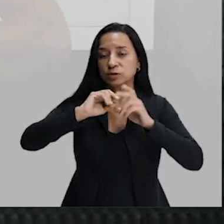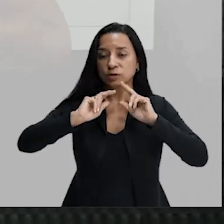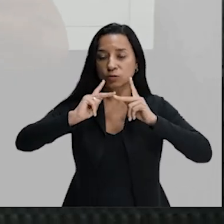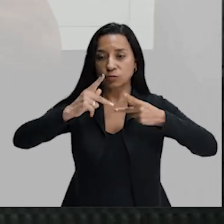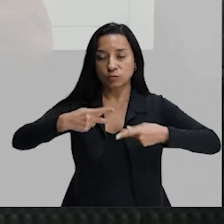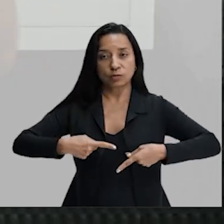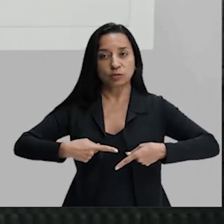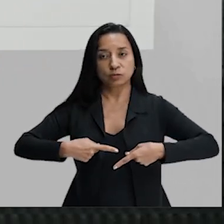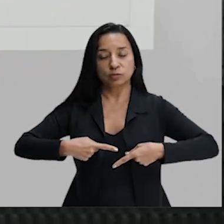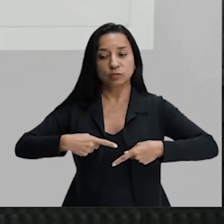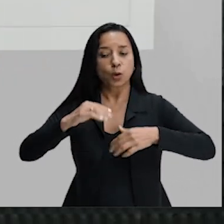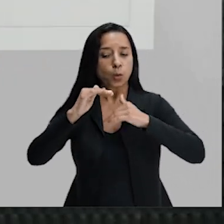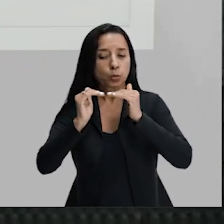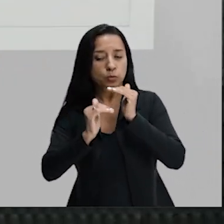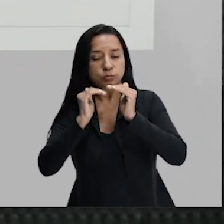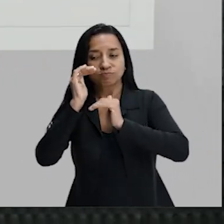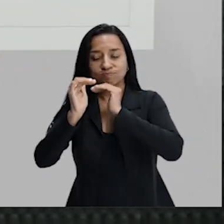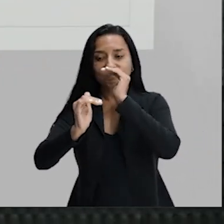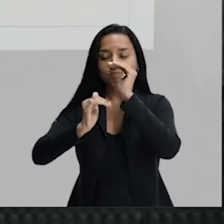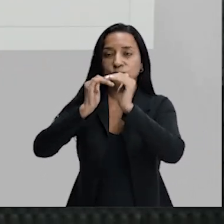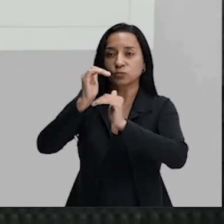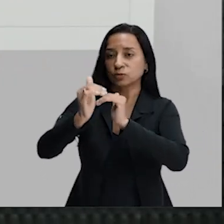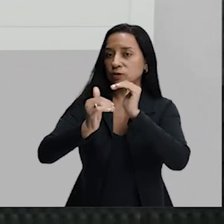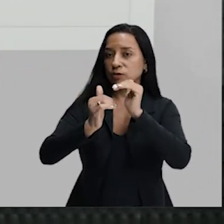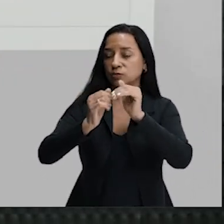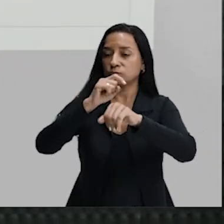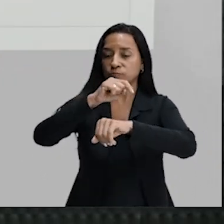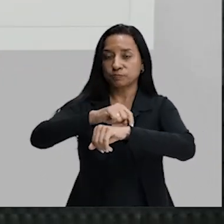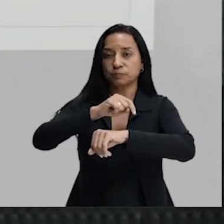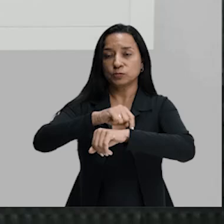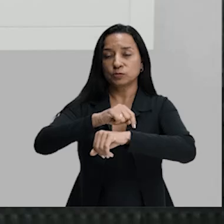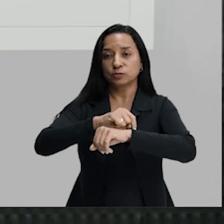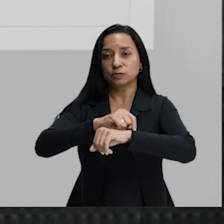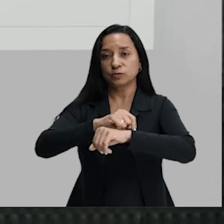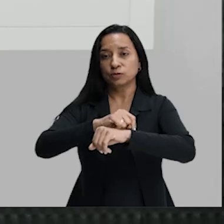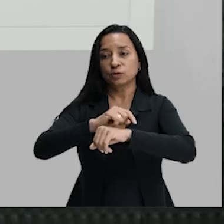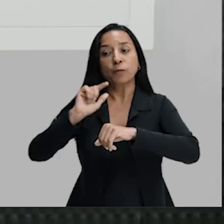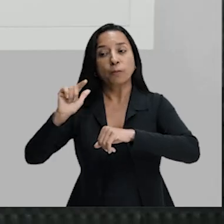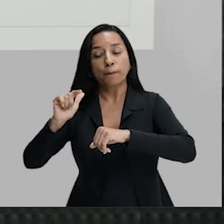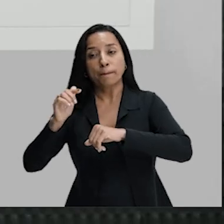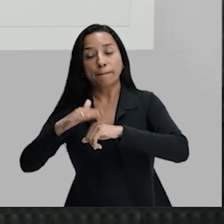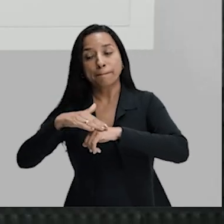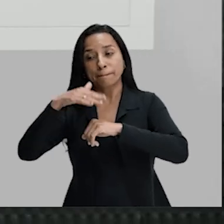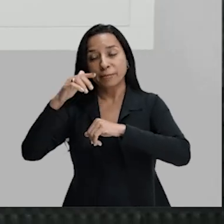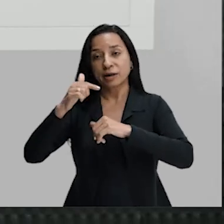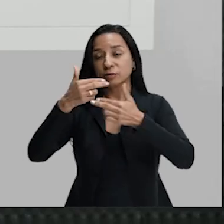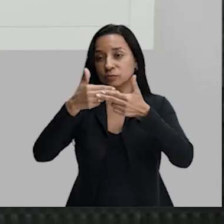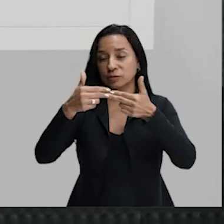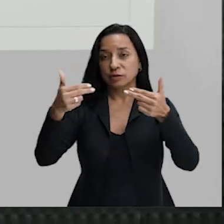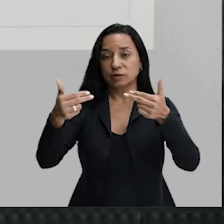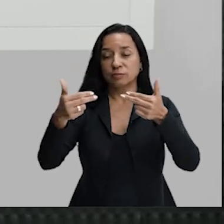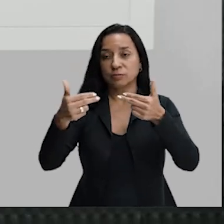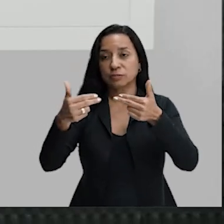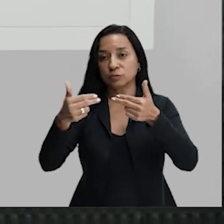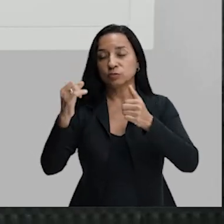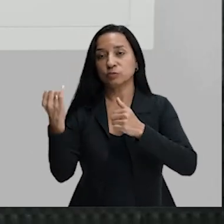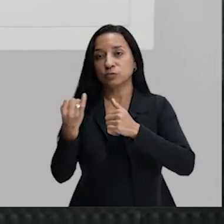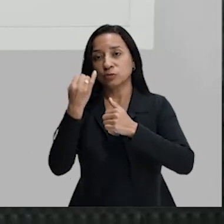inteiro reelaborado. Então, nós vamos ter mais um elemento aqui importante, que é este refazer o pensar contínuo.